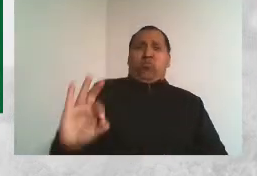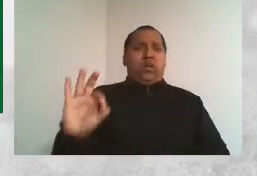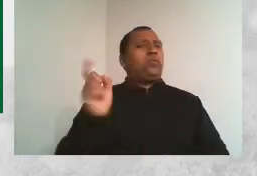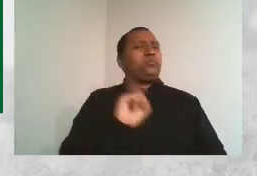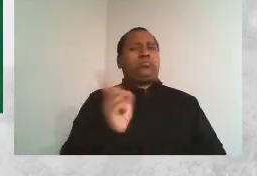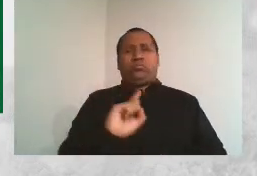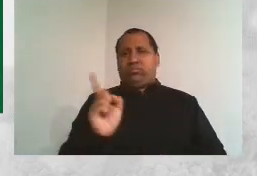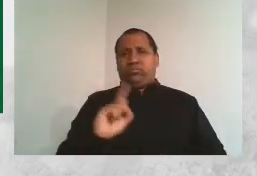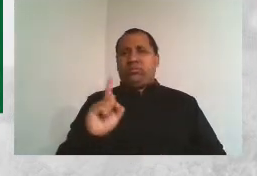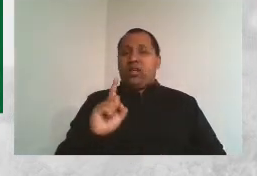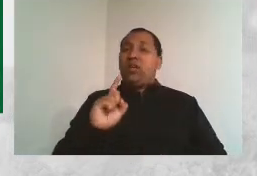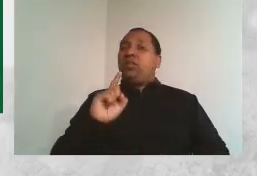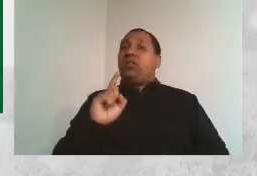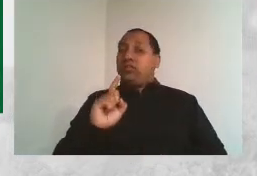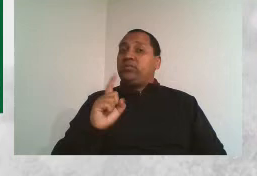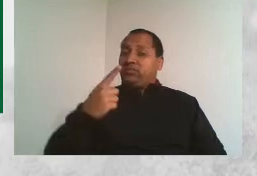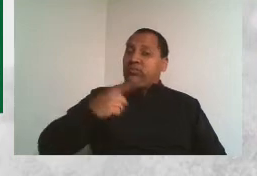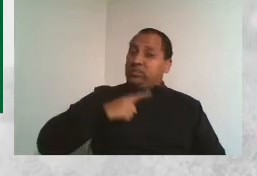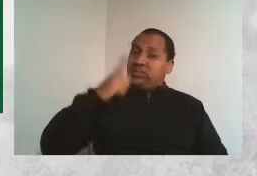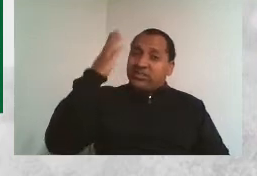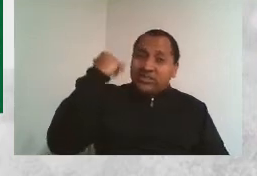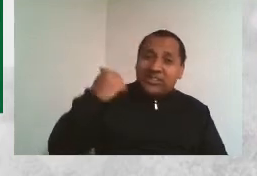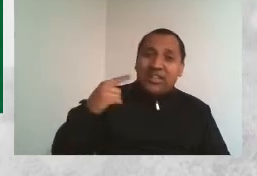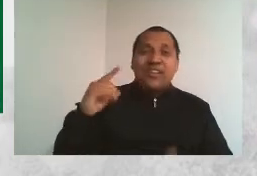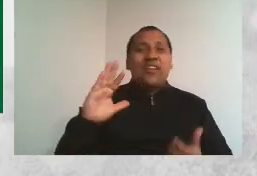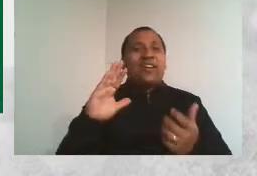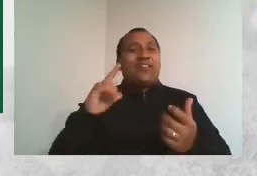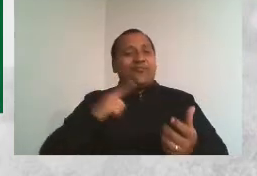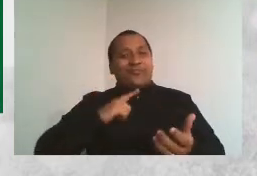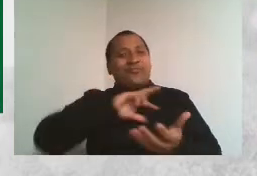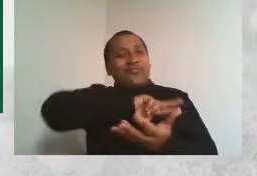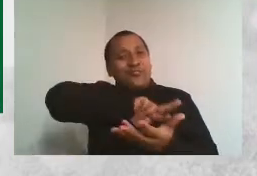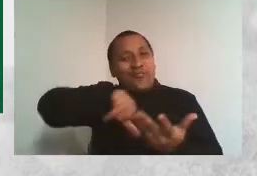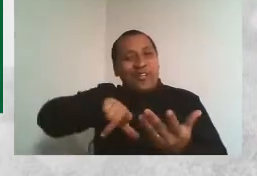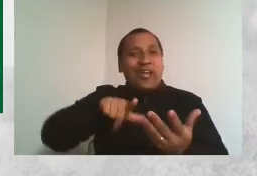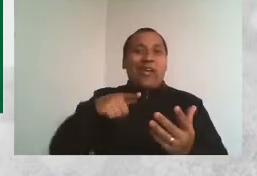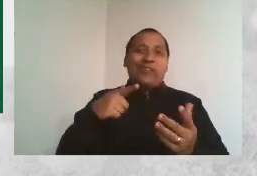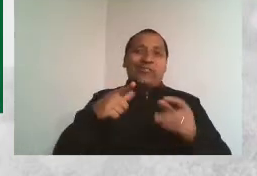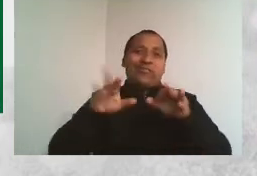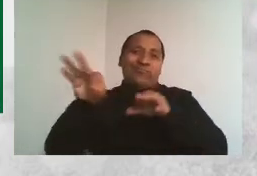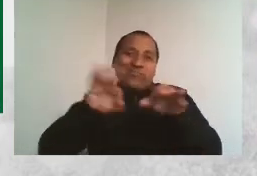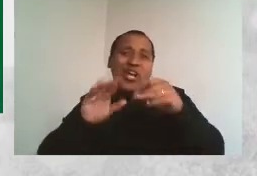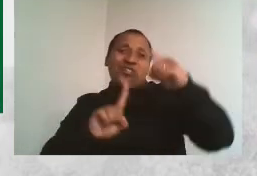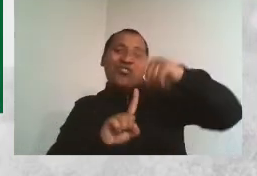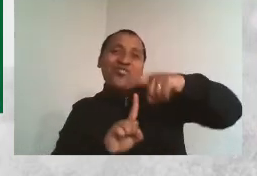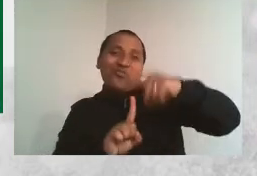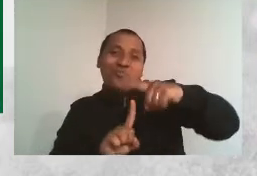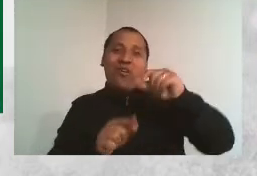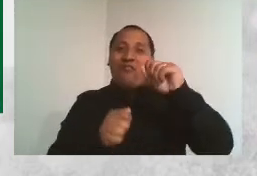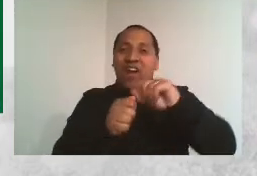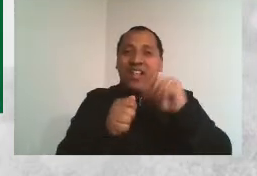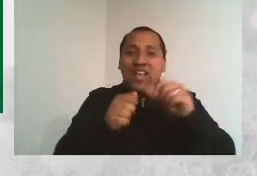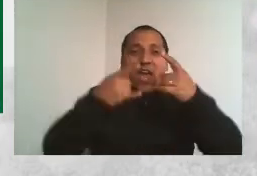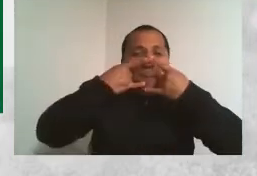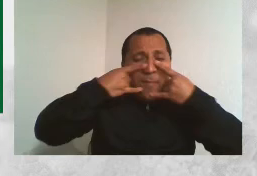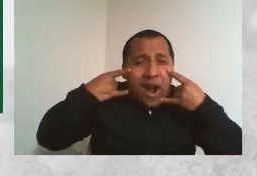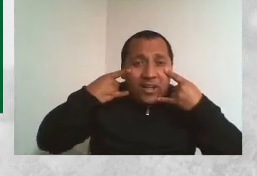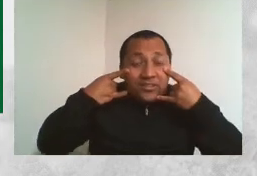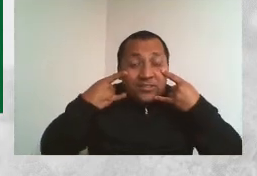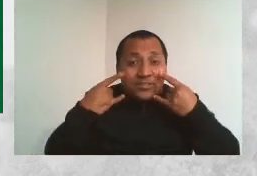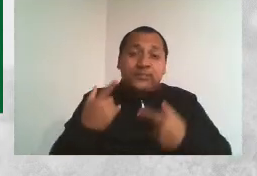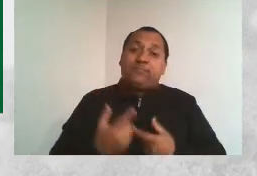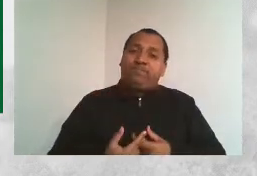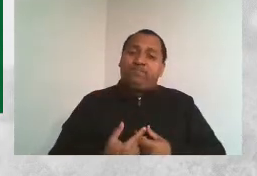Ainda mais, a gente está vendo que tem diversos modelos de máscara que estão sendo utilizados, né? E uma coisa que é